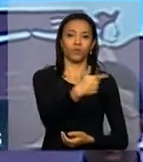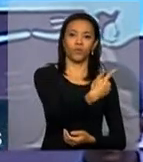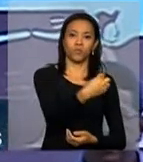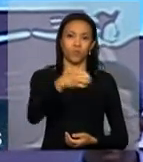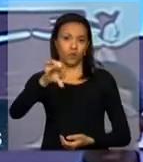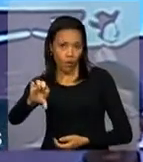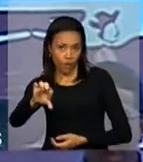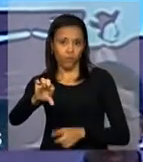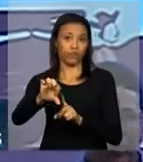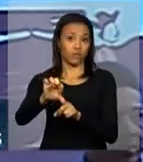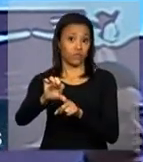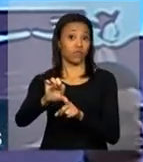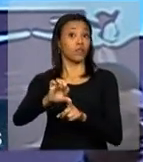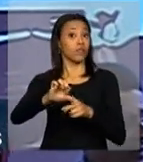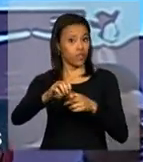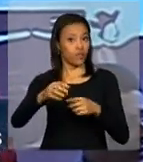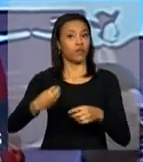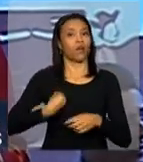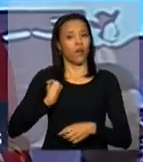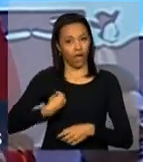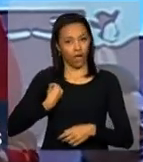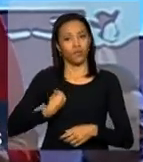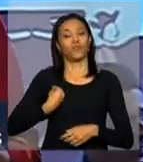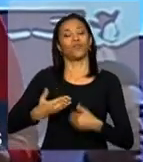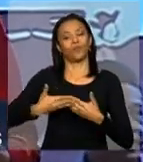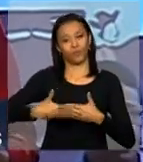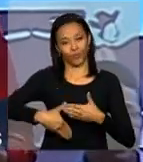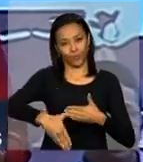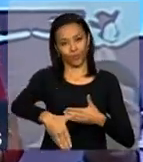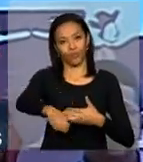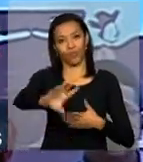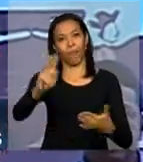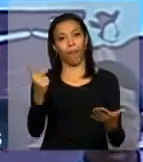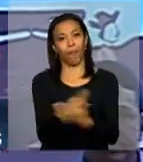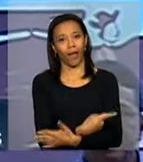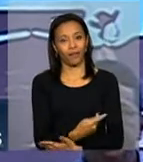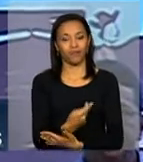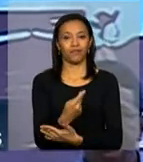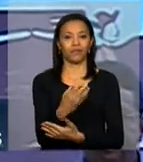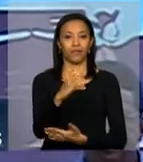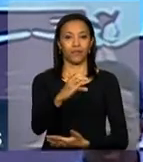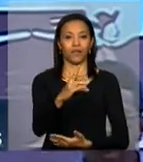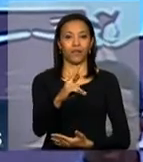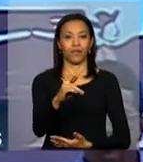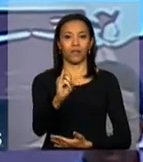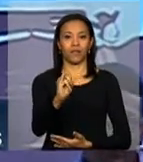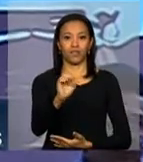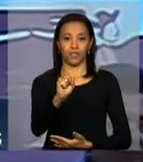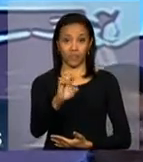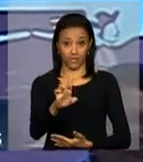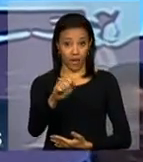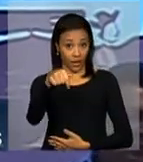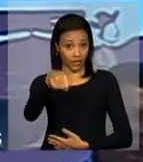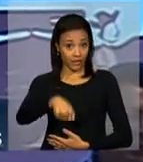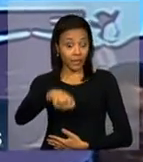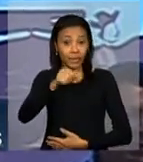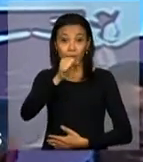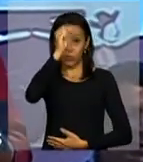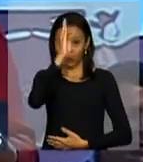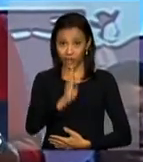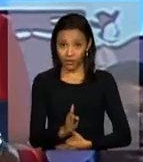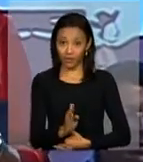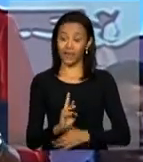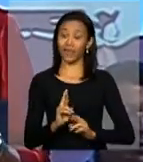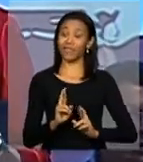2008-2009, que tem efeitos que se prolongam ainda hoje. No Brasil era diferente. Aqui,